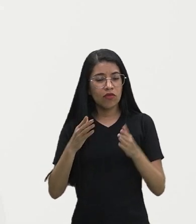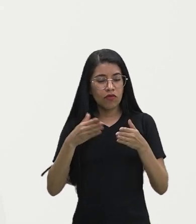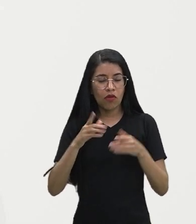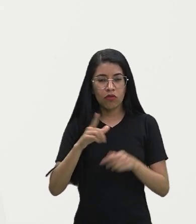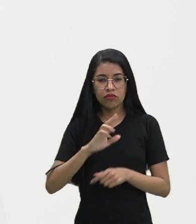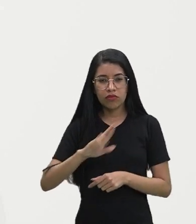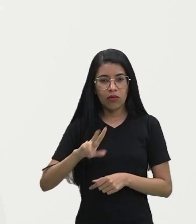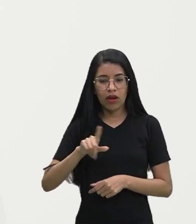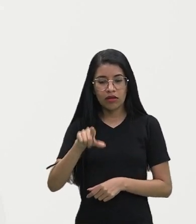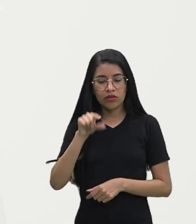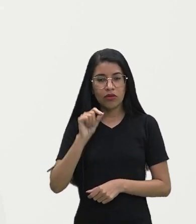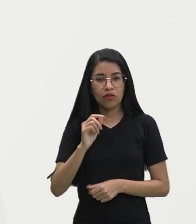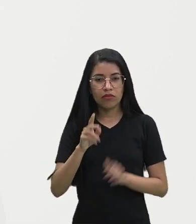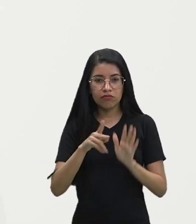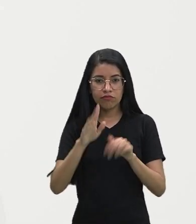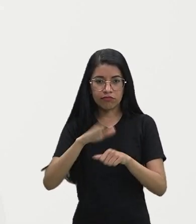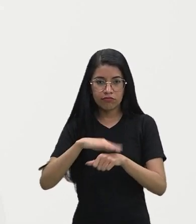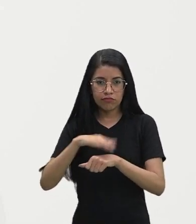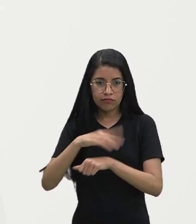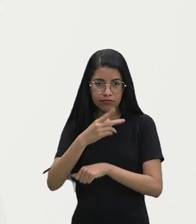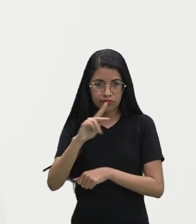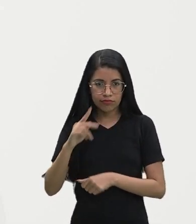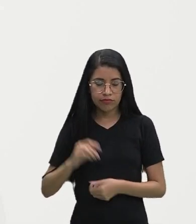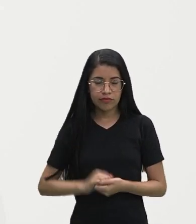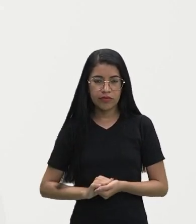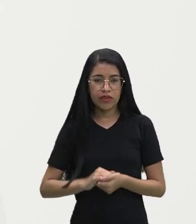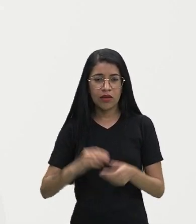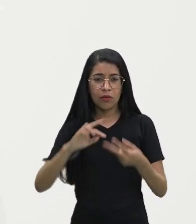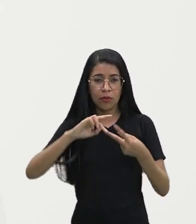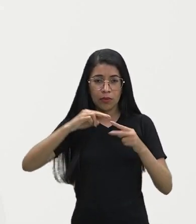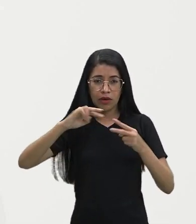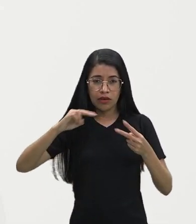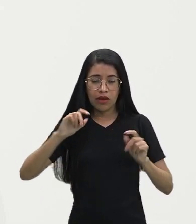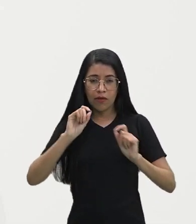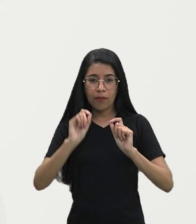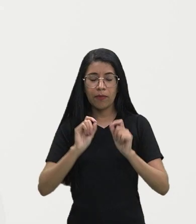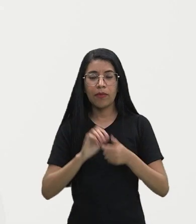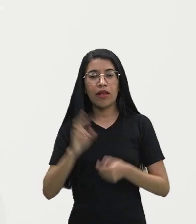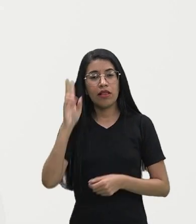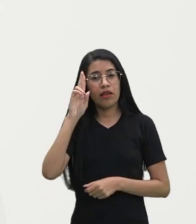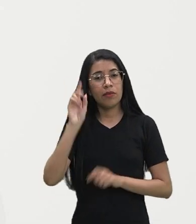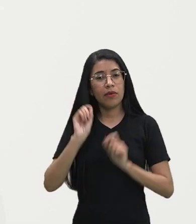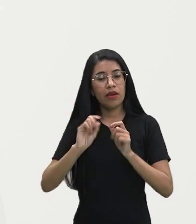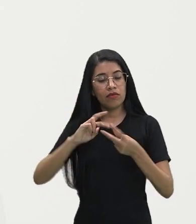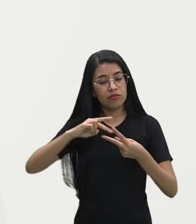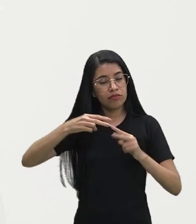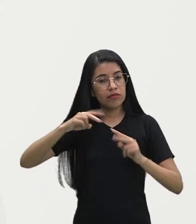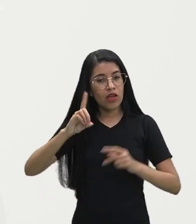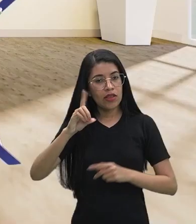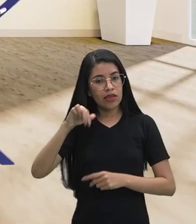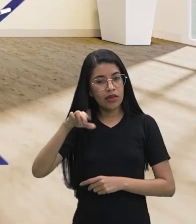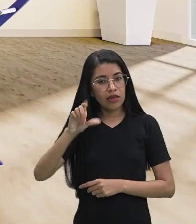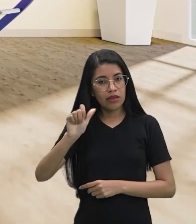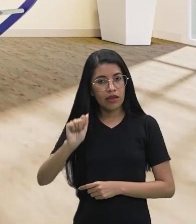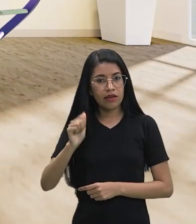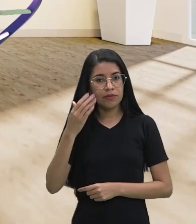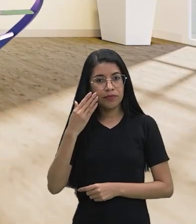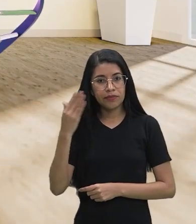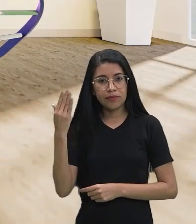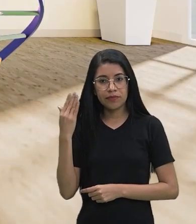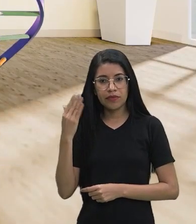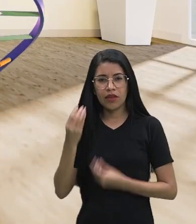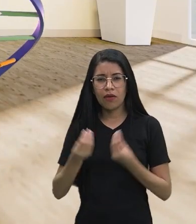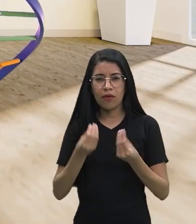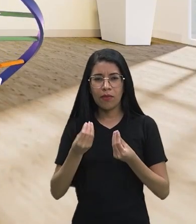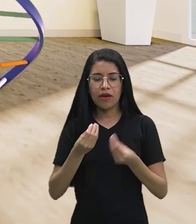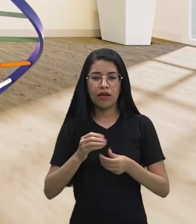gente. Olha só, quando eu falo de material genético, a gente lembra logo do DNA. Vamos dar uma olhada na carinha do DNA?